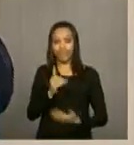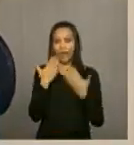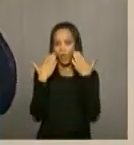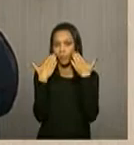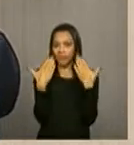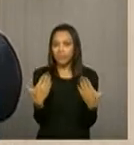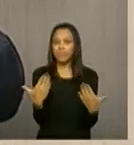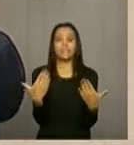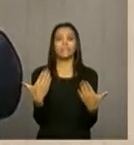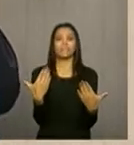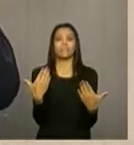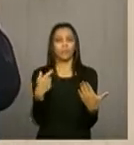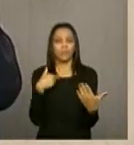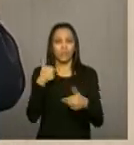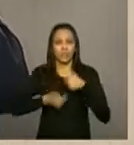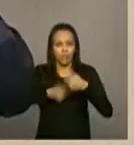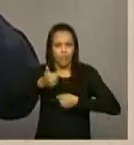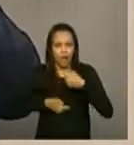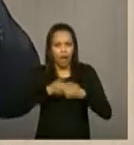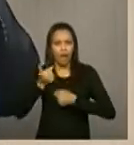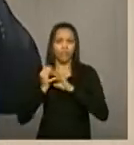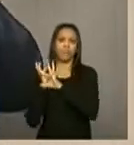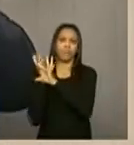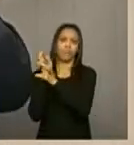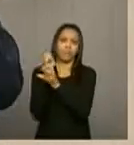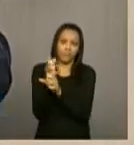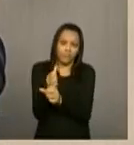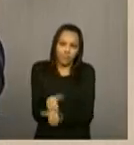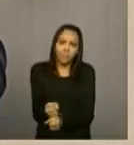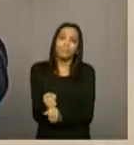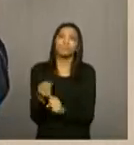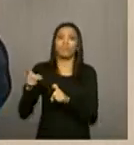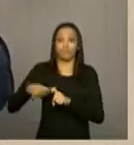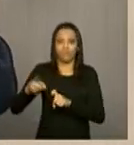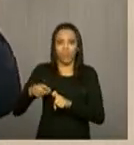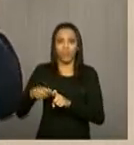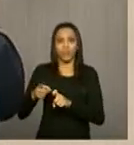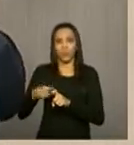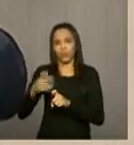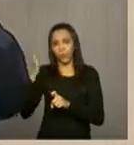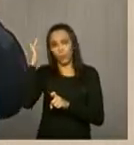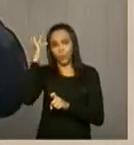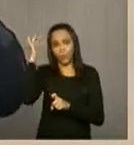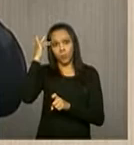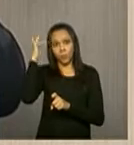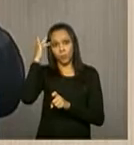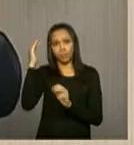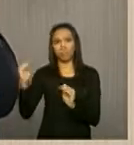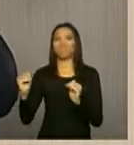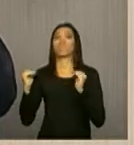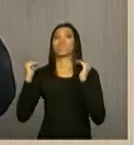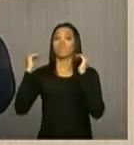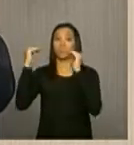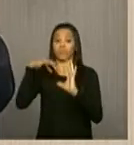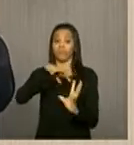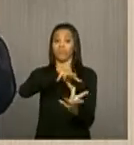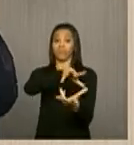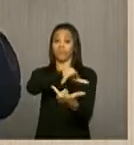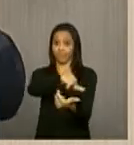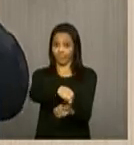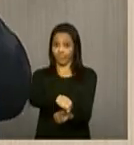pericial realizado como já foi antecipado por uma equipe de alto nível internacional